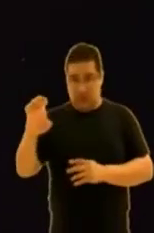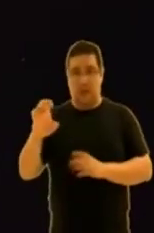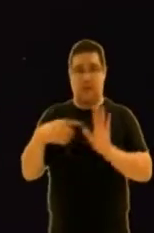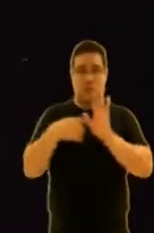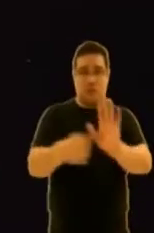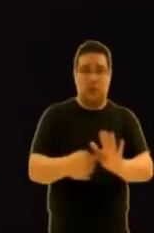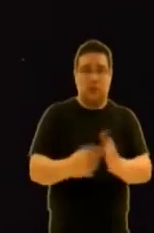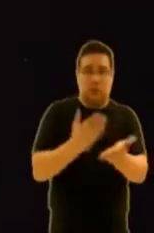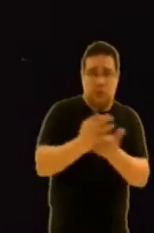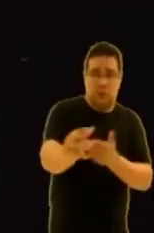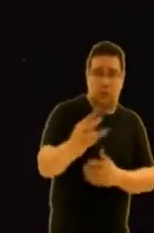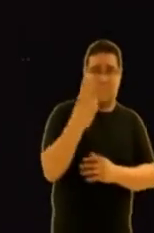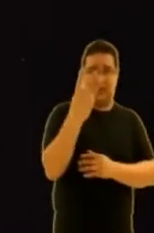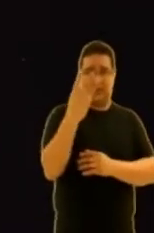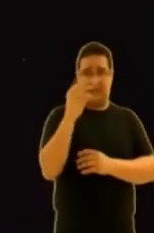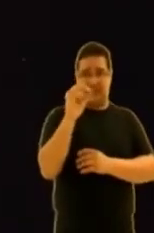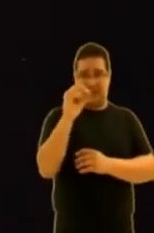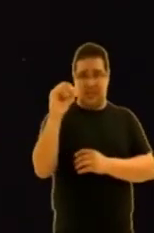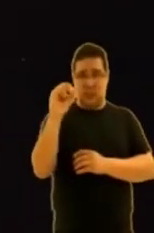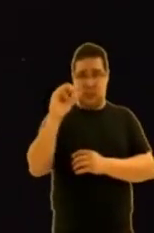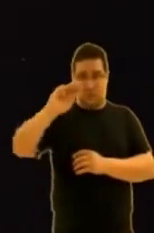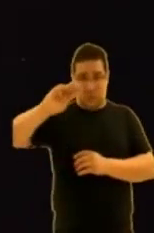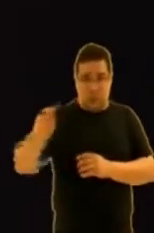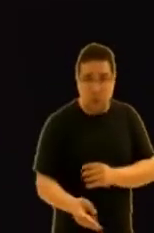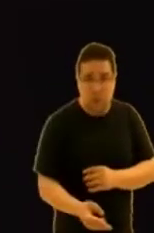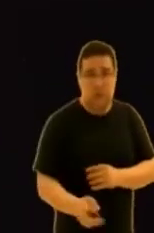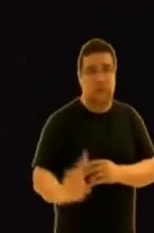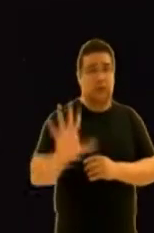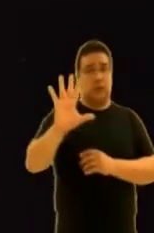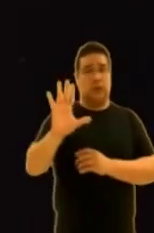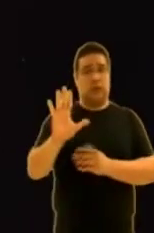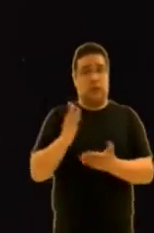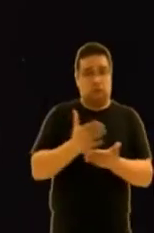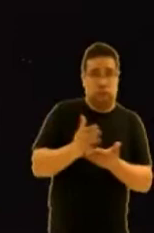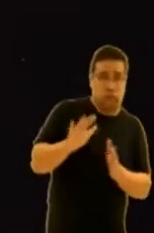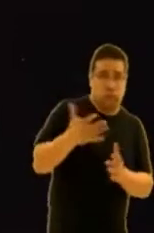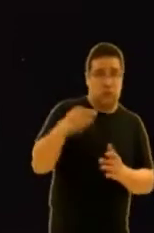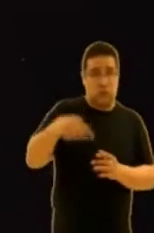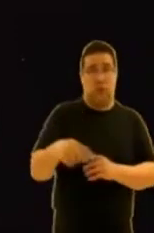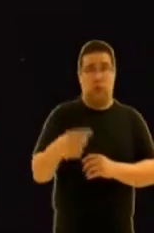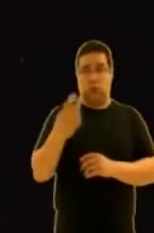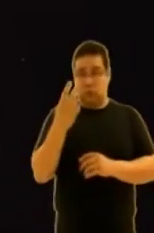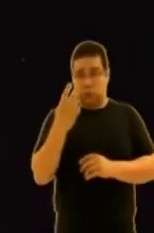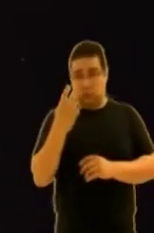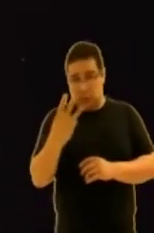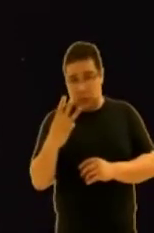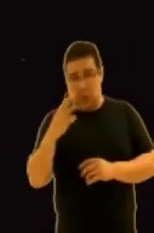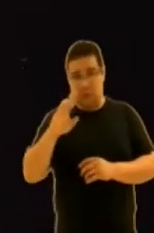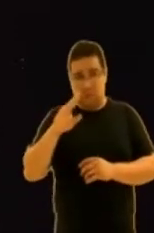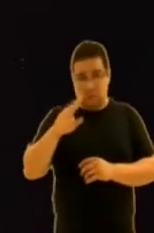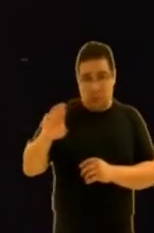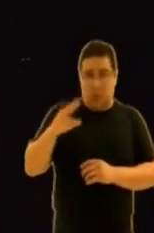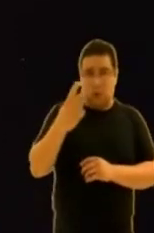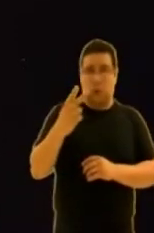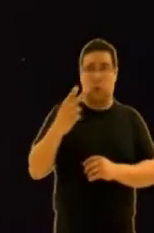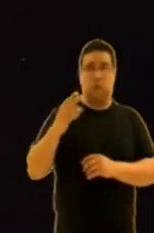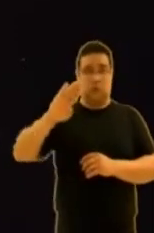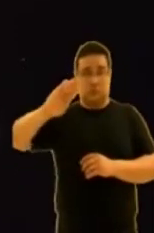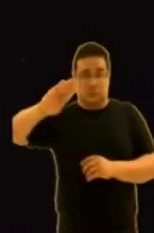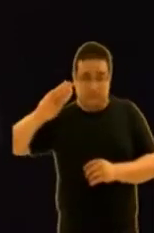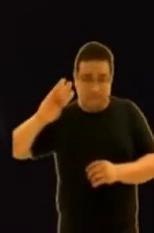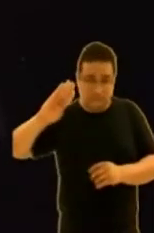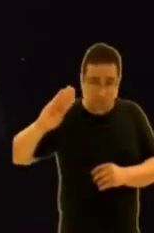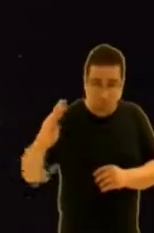300 milhões de reais e esse ano a gente deve fechar em 2,5, 3 bilhões de reais de repasses